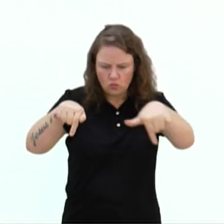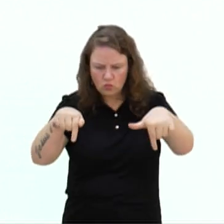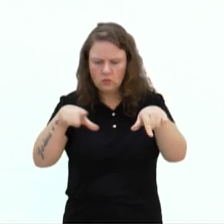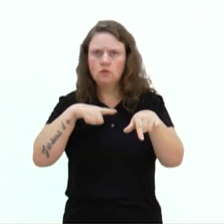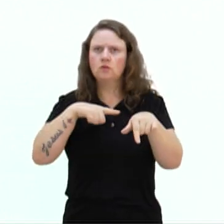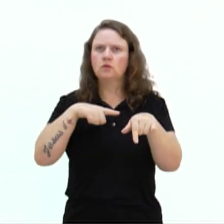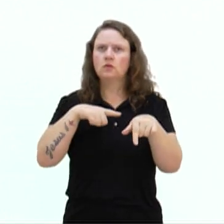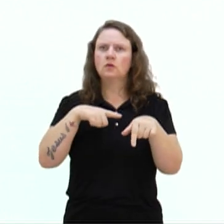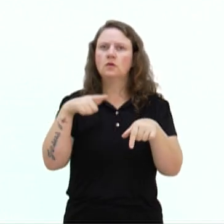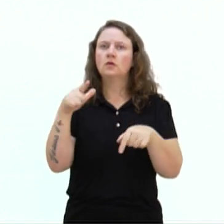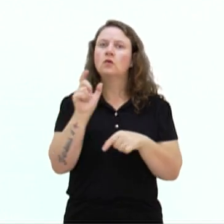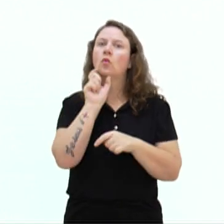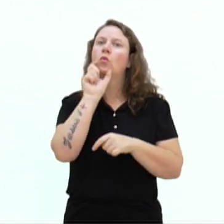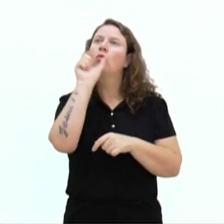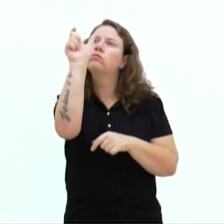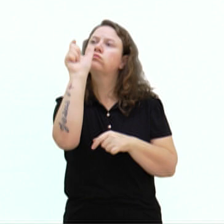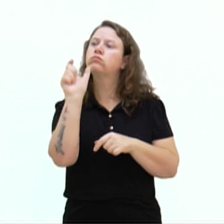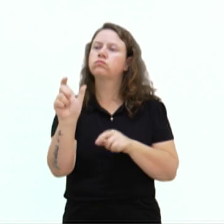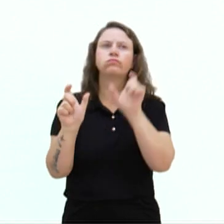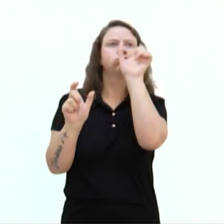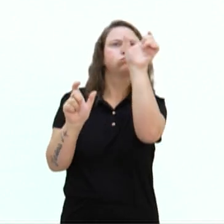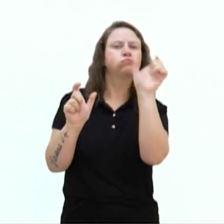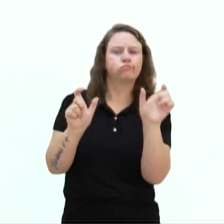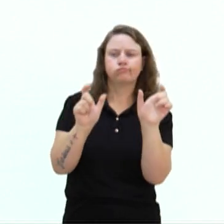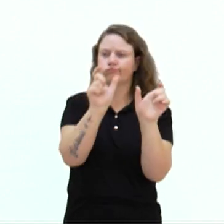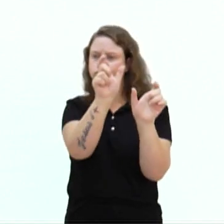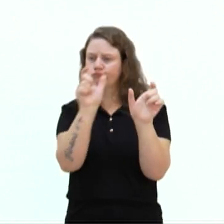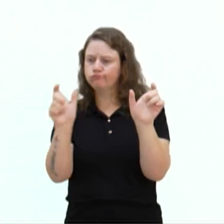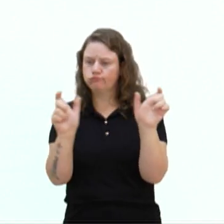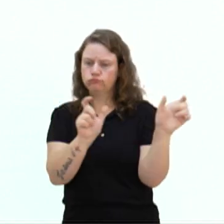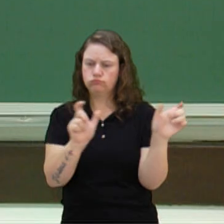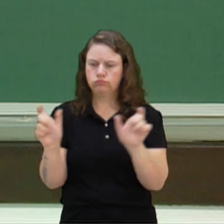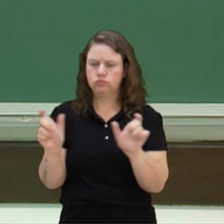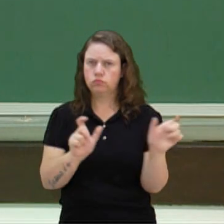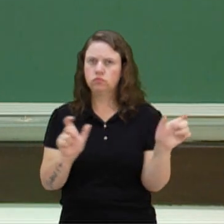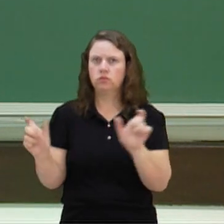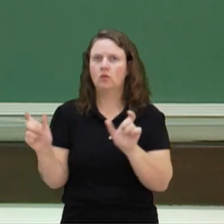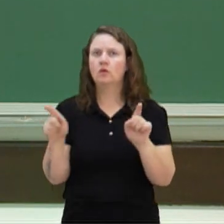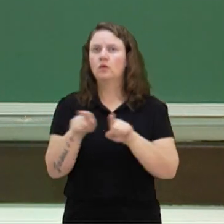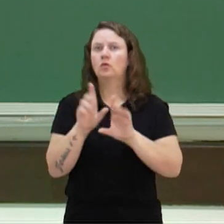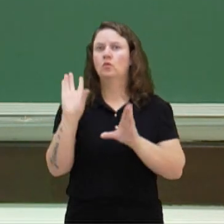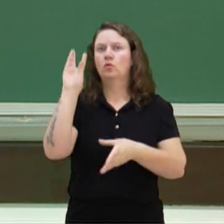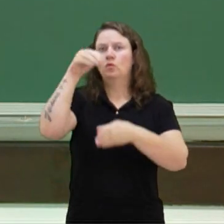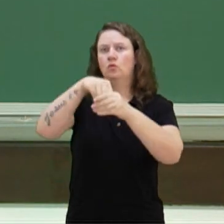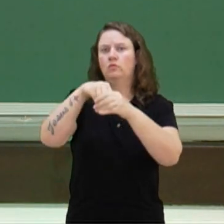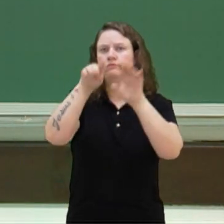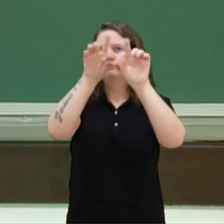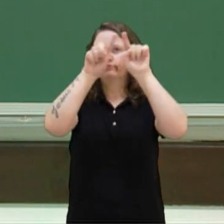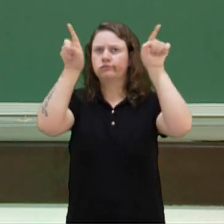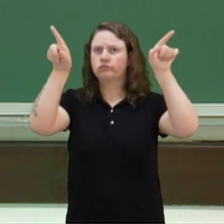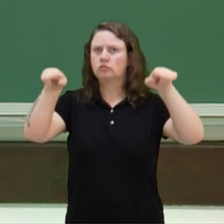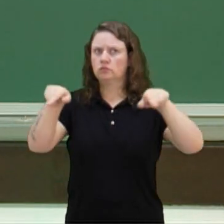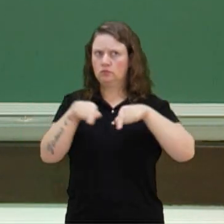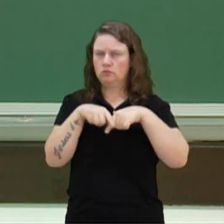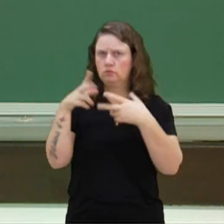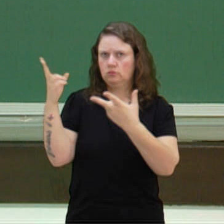vai ter as palavras sendo colocadas dentro dessas estruturas